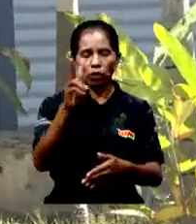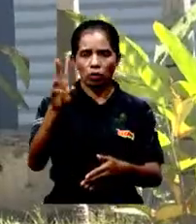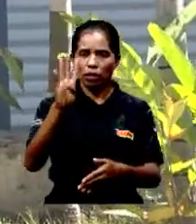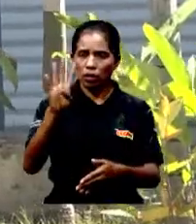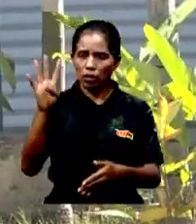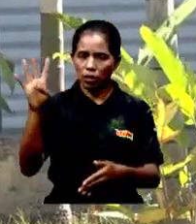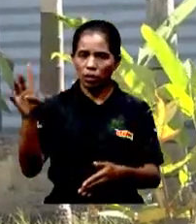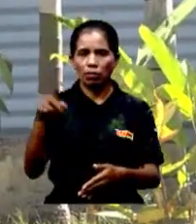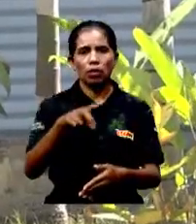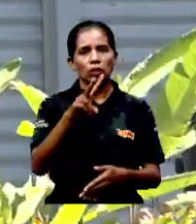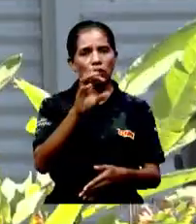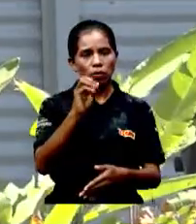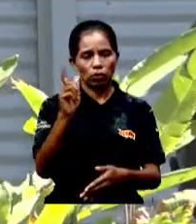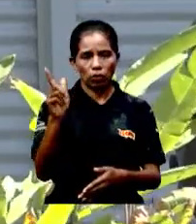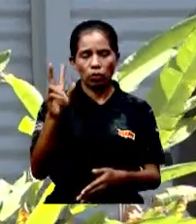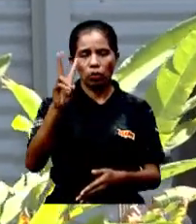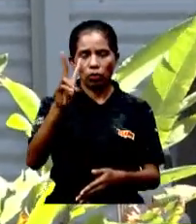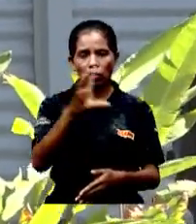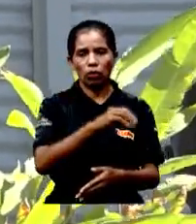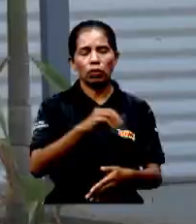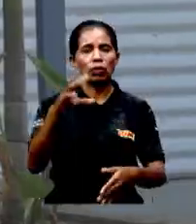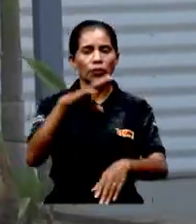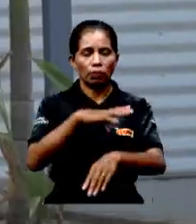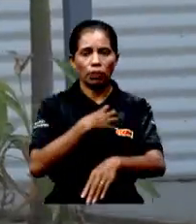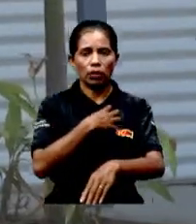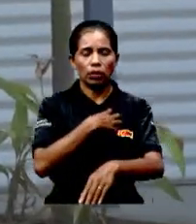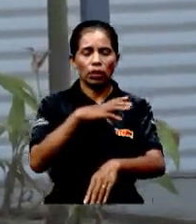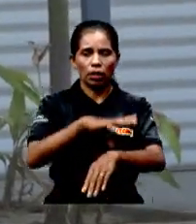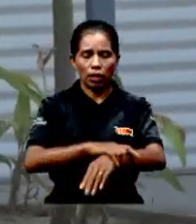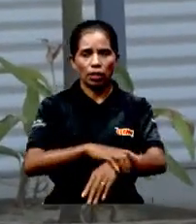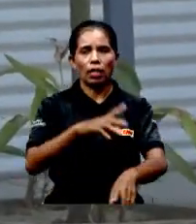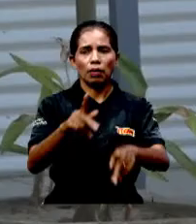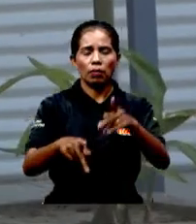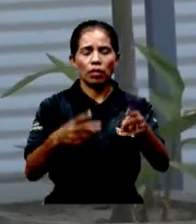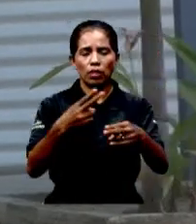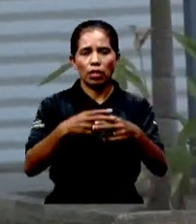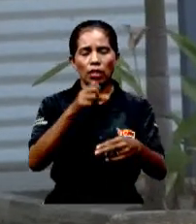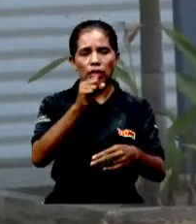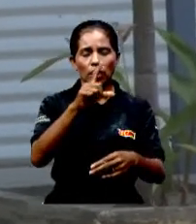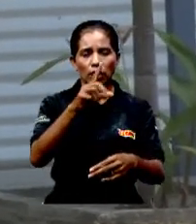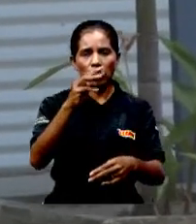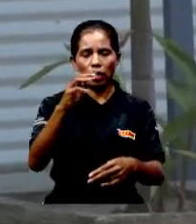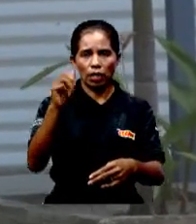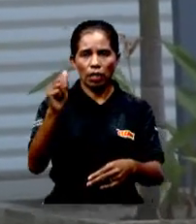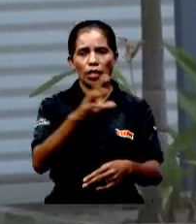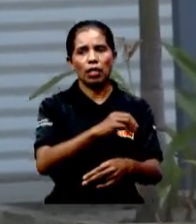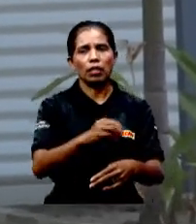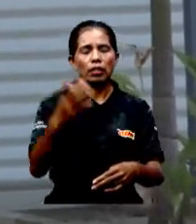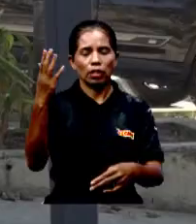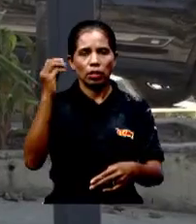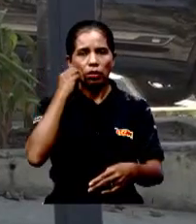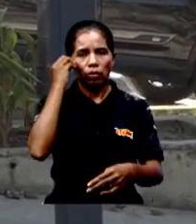Hat-Hat, barra Rua Tolu, Pensik, ro de captura suspeito ro inicial SLAM e a residência